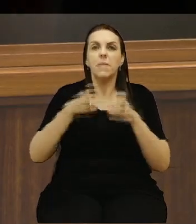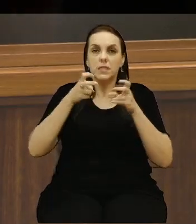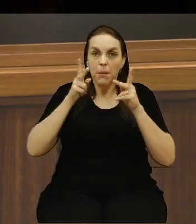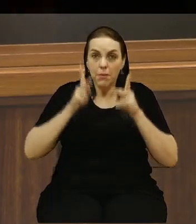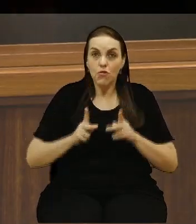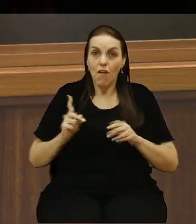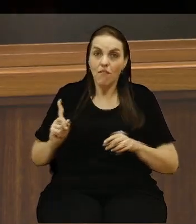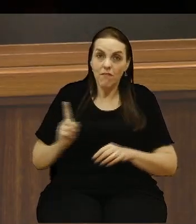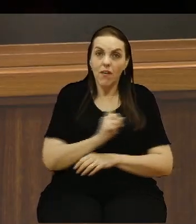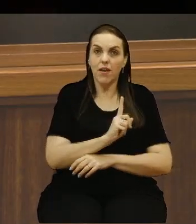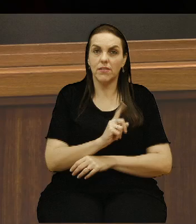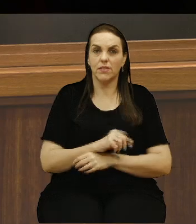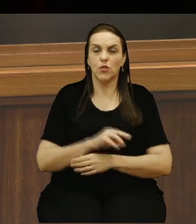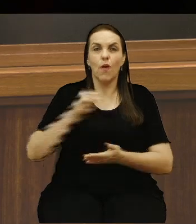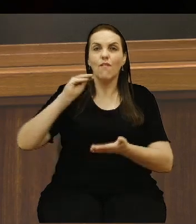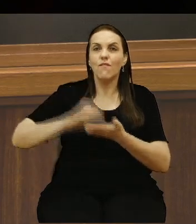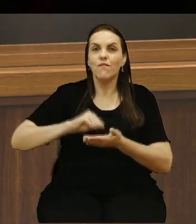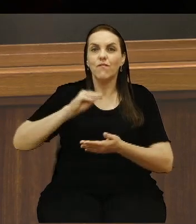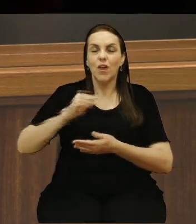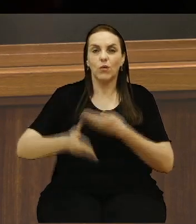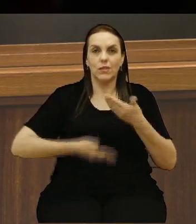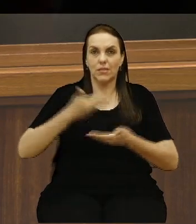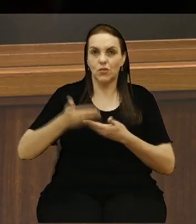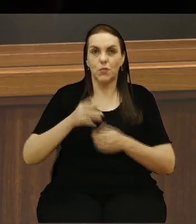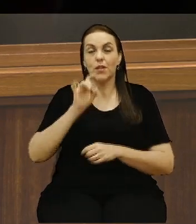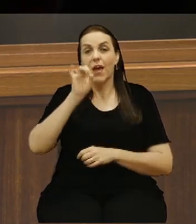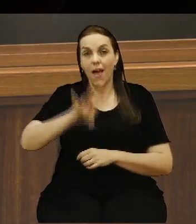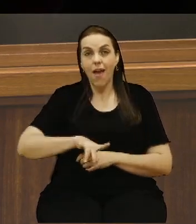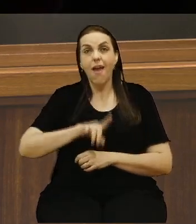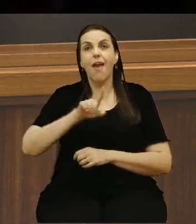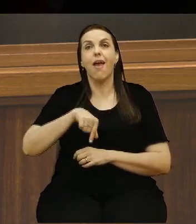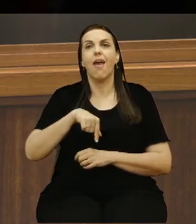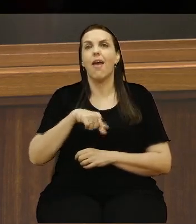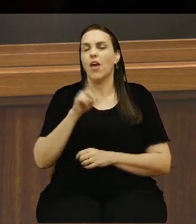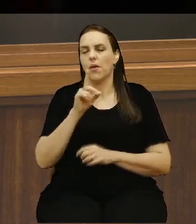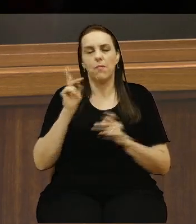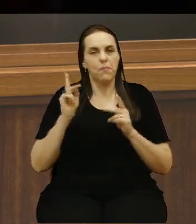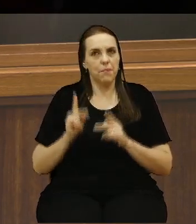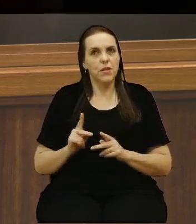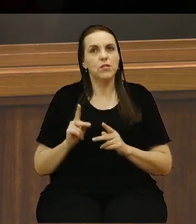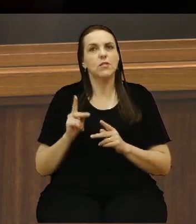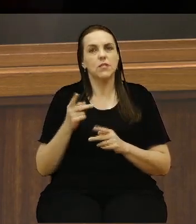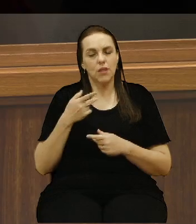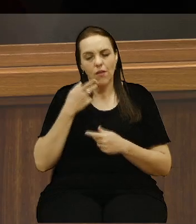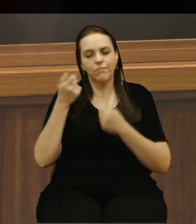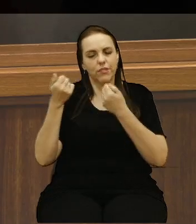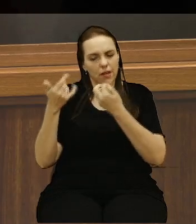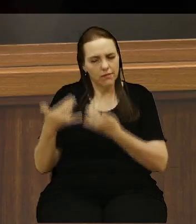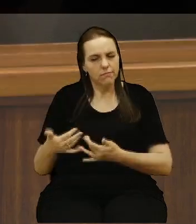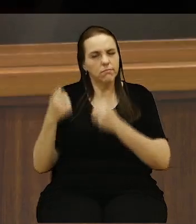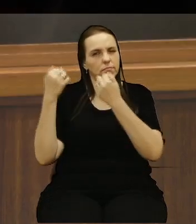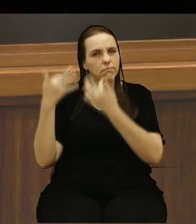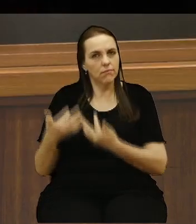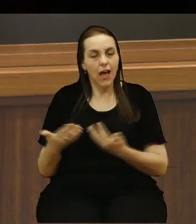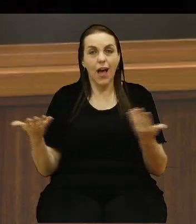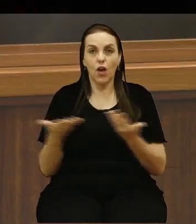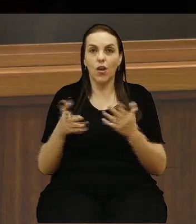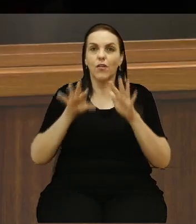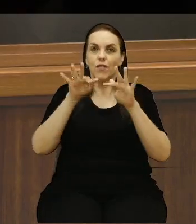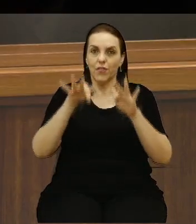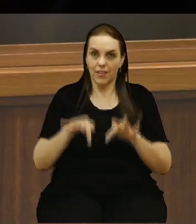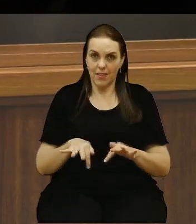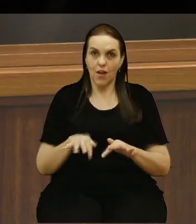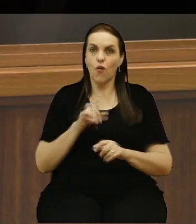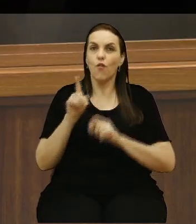é só falta de consulta. É isso que todo mundo que me antecedeu falou. Então, eu vou deixar esse finalzinho aqui para